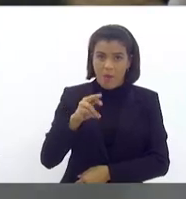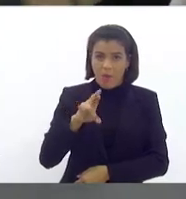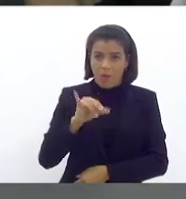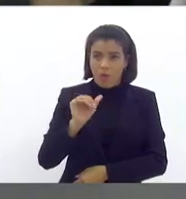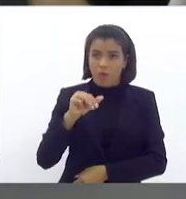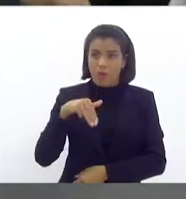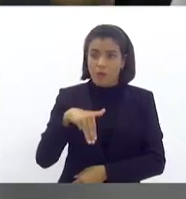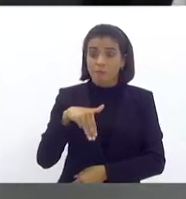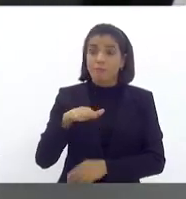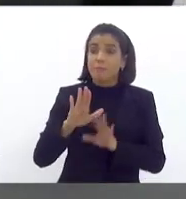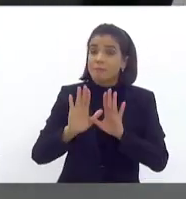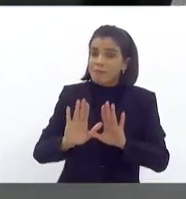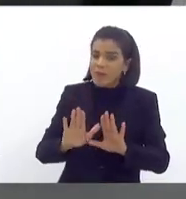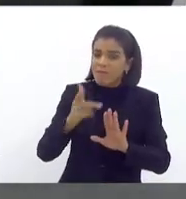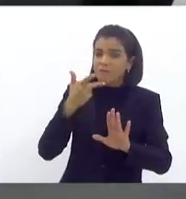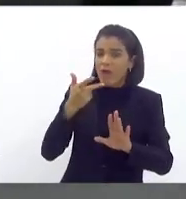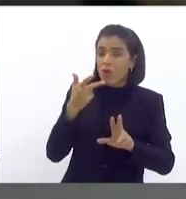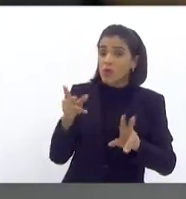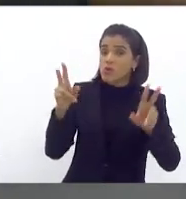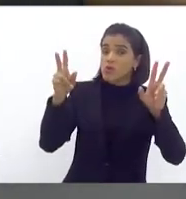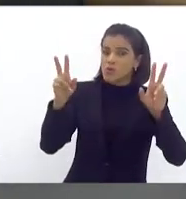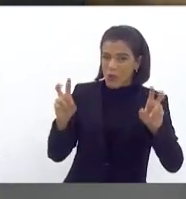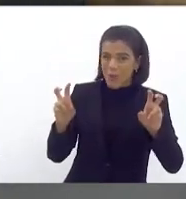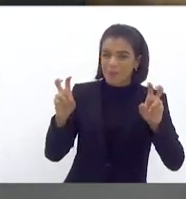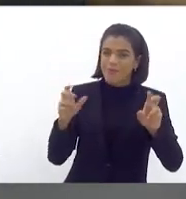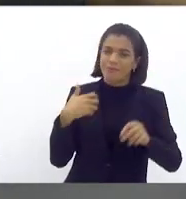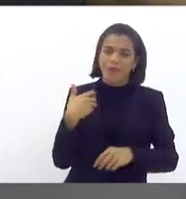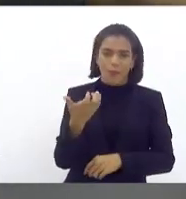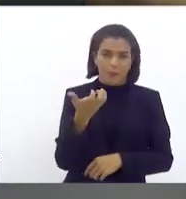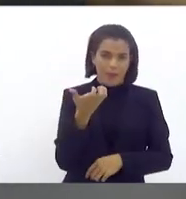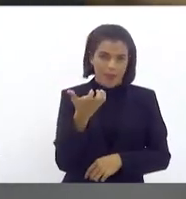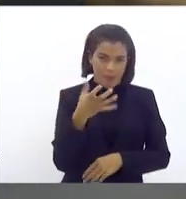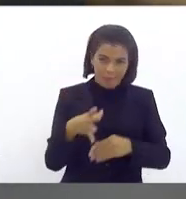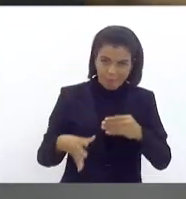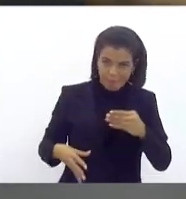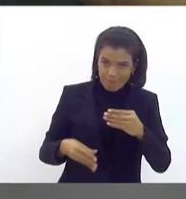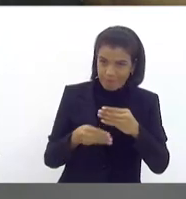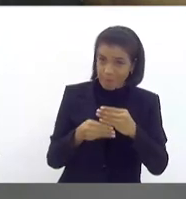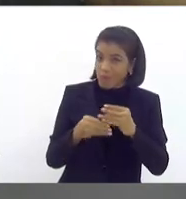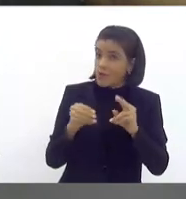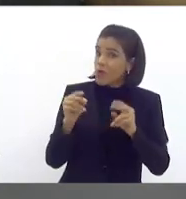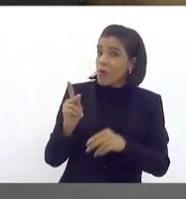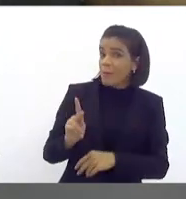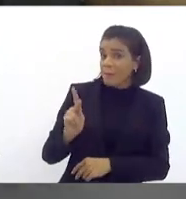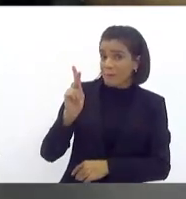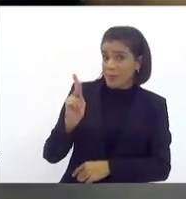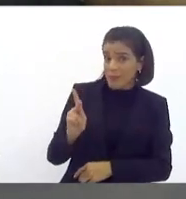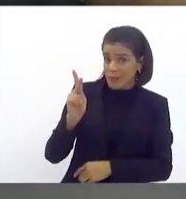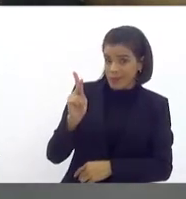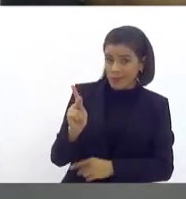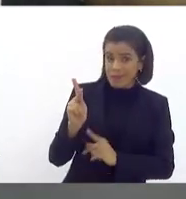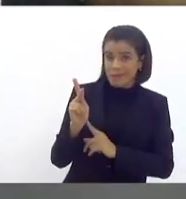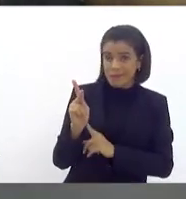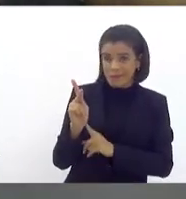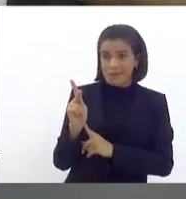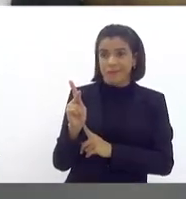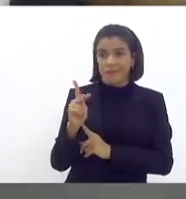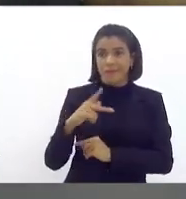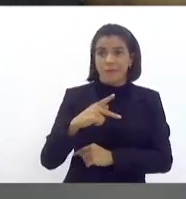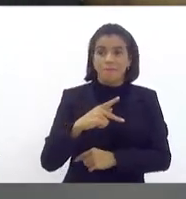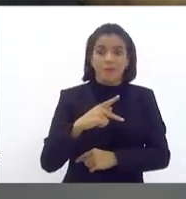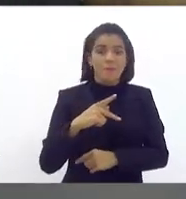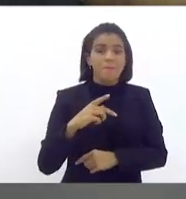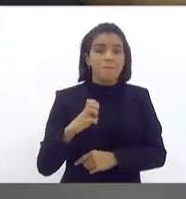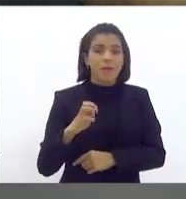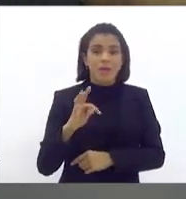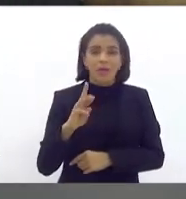que foi levantada a questão, eu quero dizer o seguinte, até em relação à Petrobras, o deputado Amorim, se